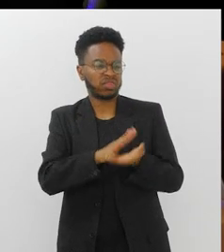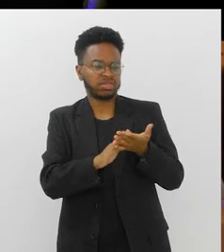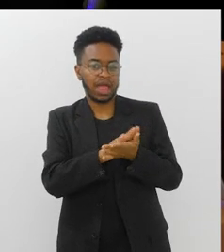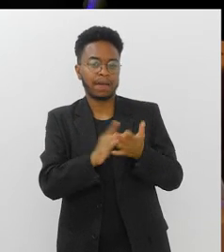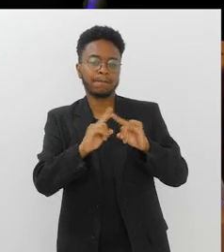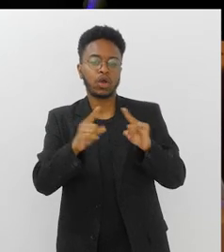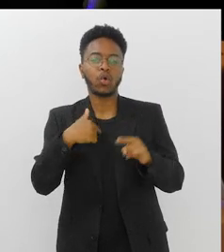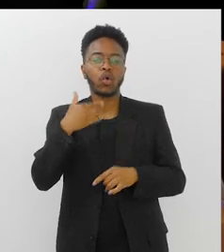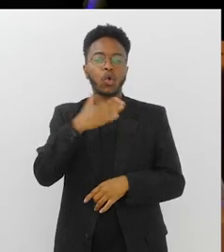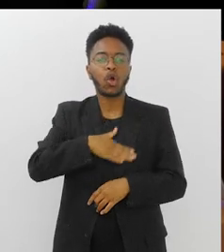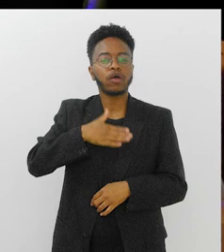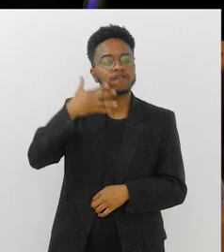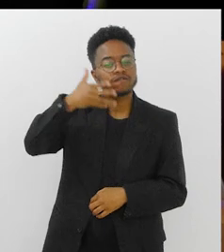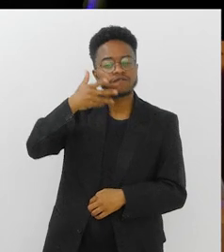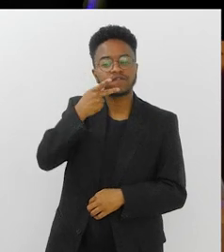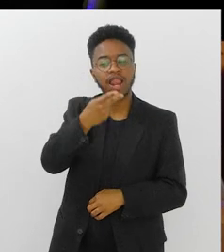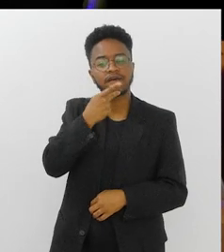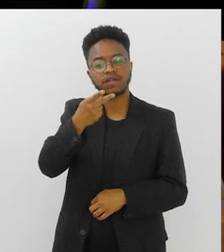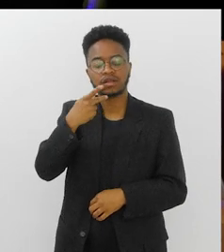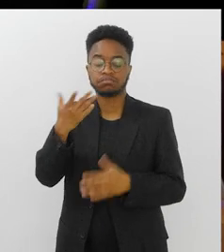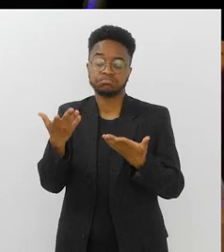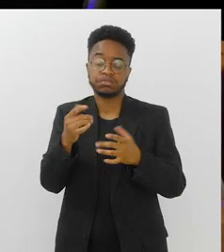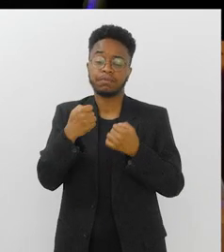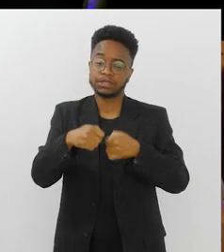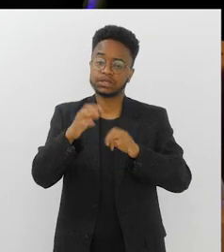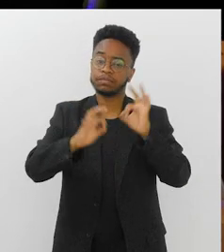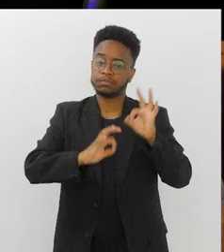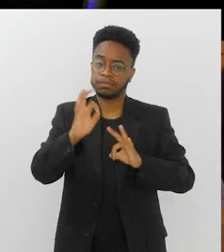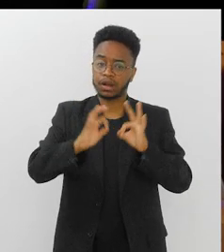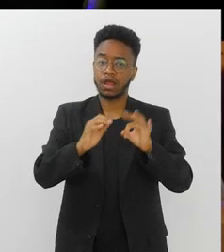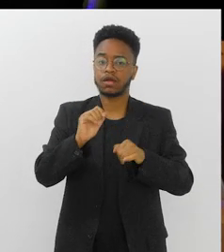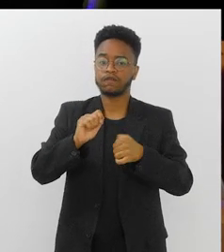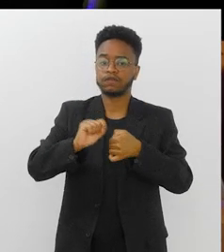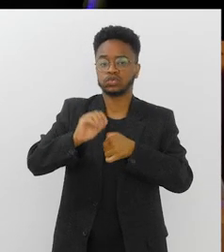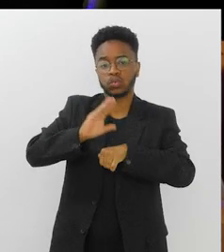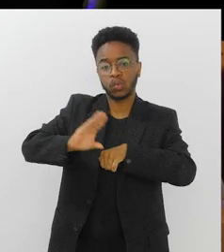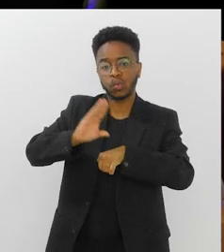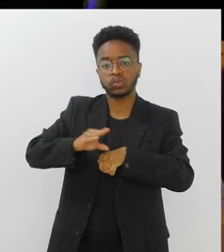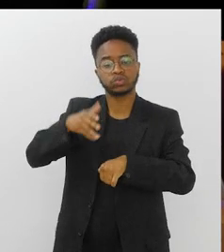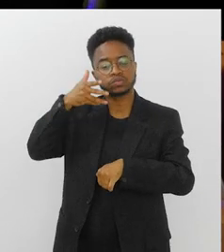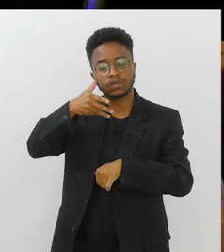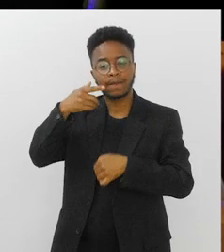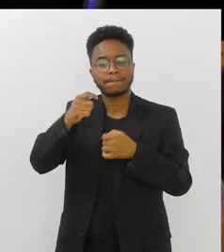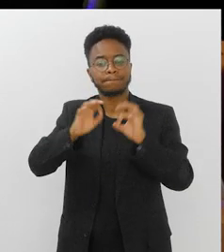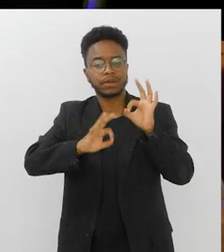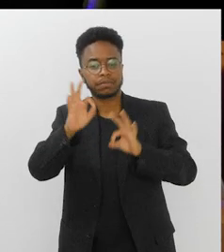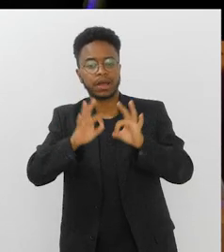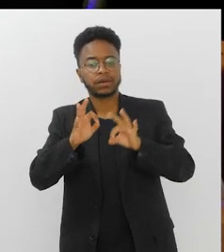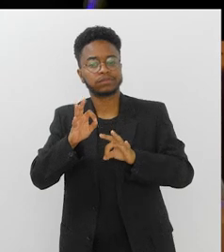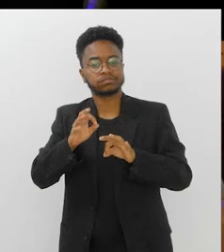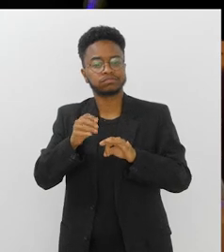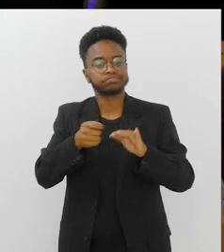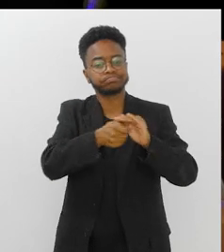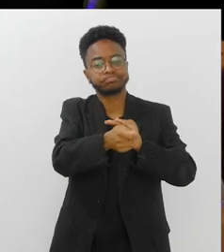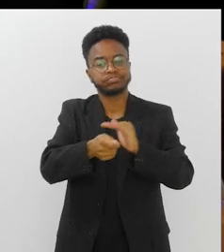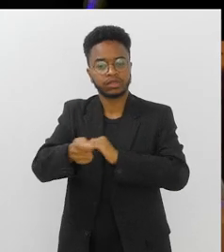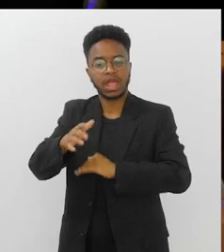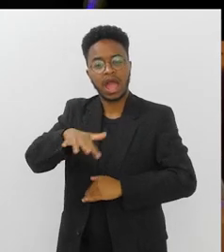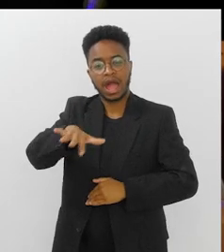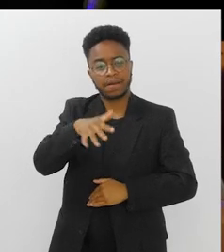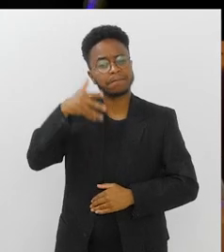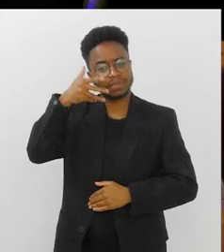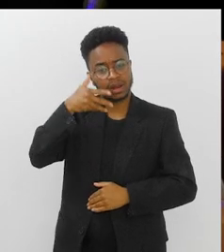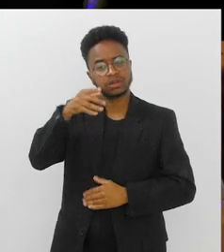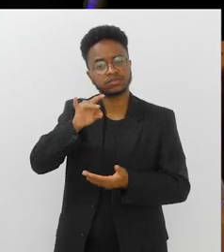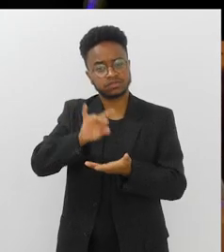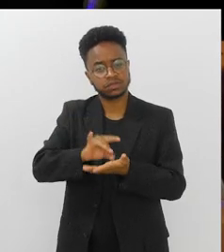disso mas eu gosto de falar muito então se prepara vai lá faz um curso de oratória Se prepara para dar palestra o mercado de palestras